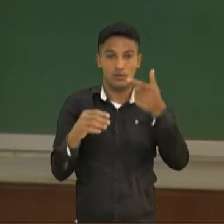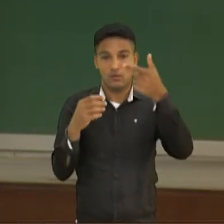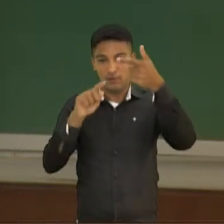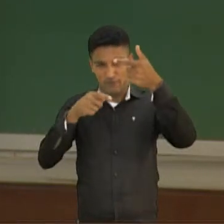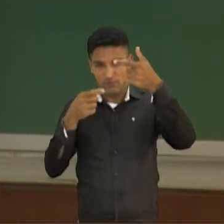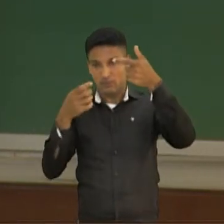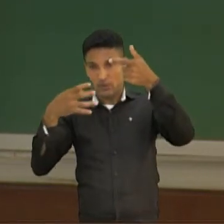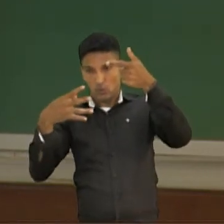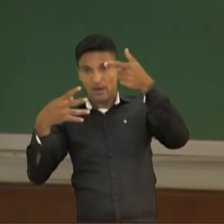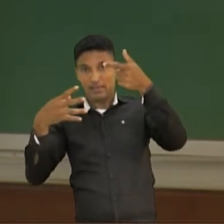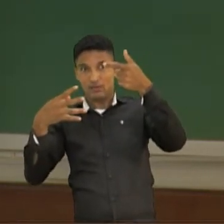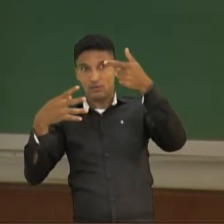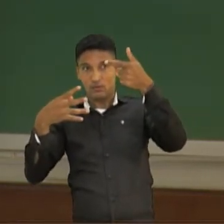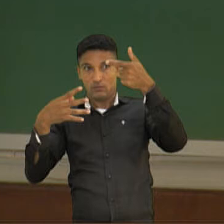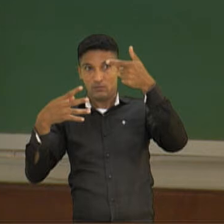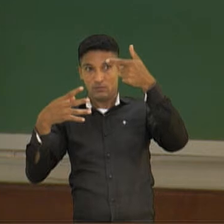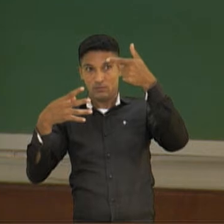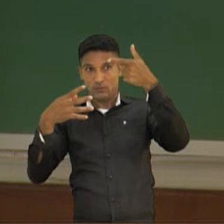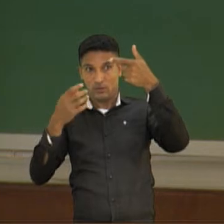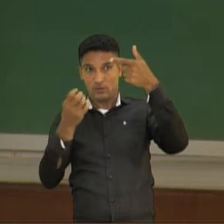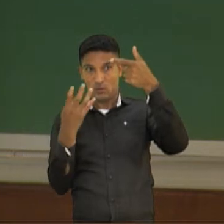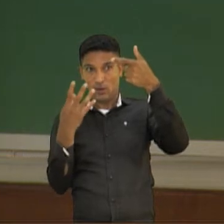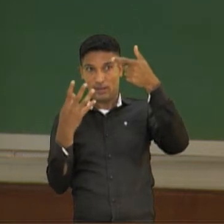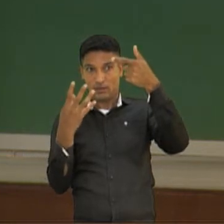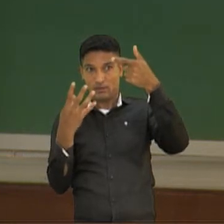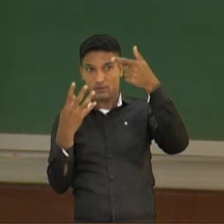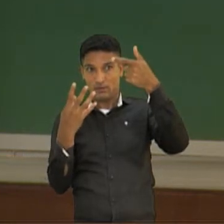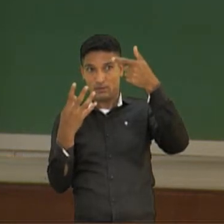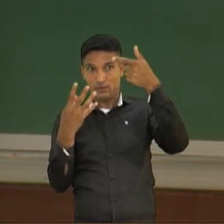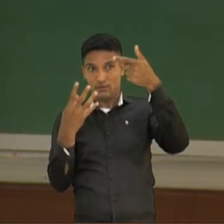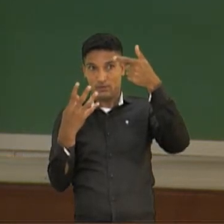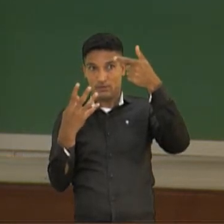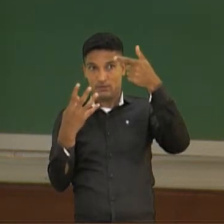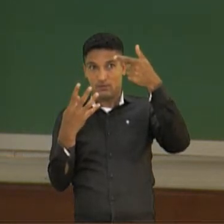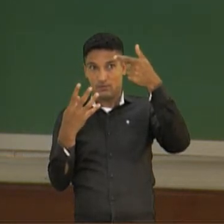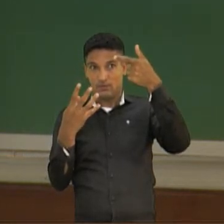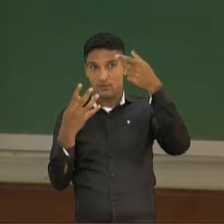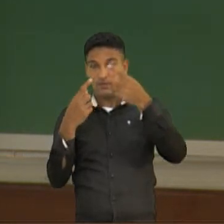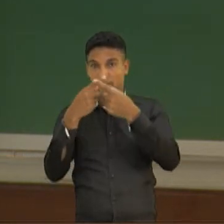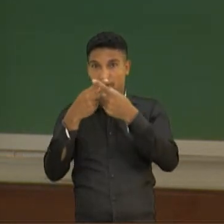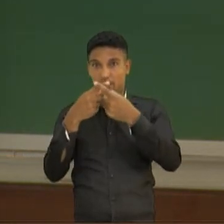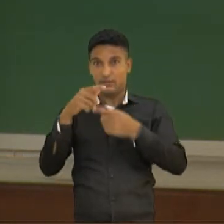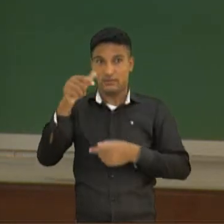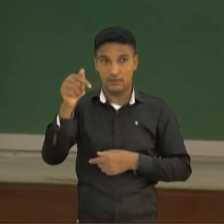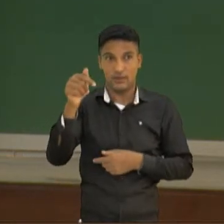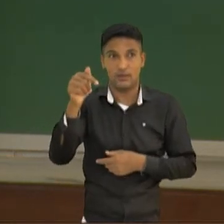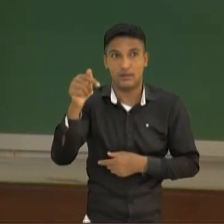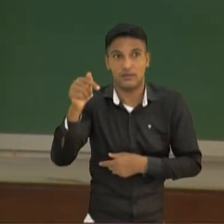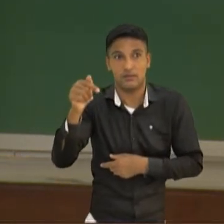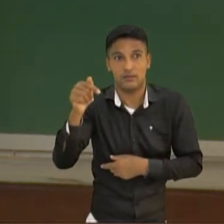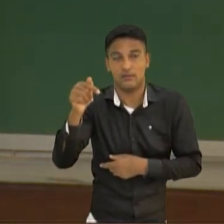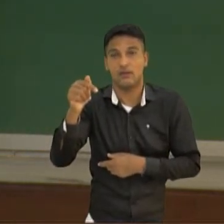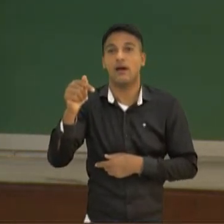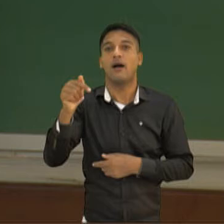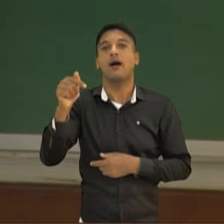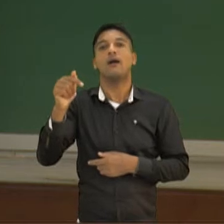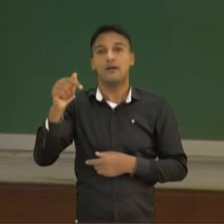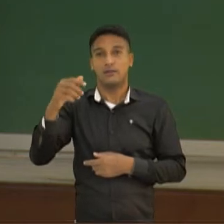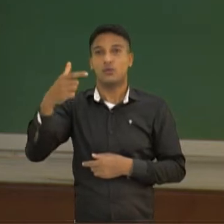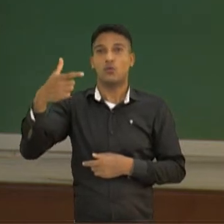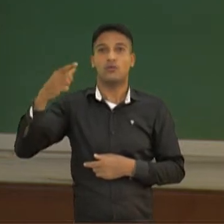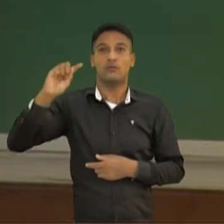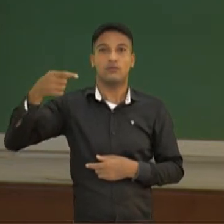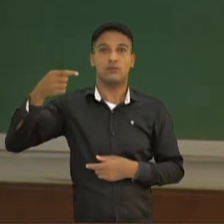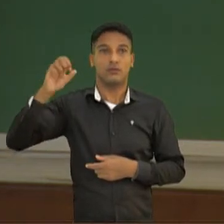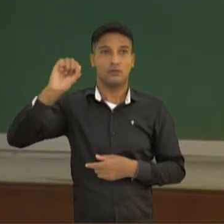4 décimos, certo? Olha ali, ó, 4 décimos vezes 7, 2,8,